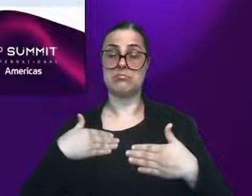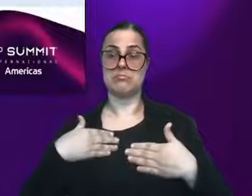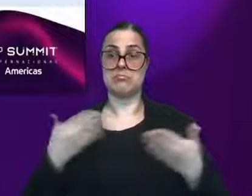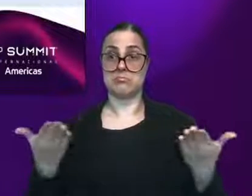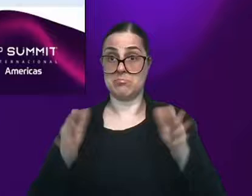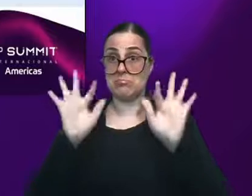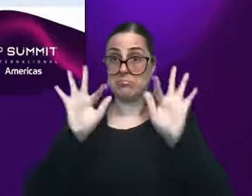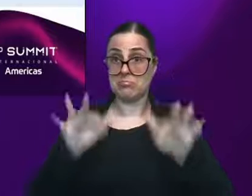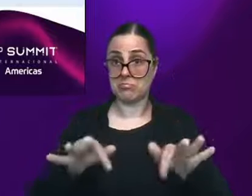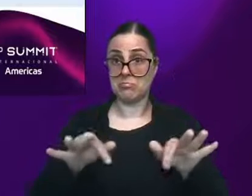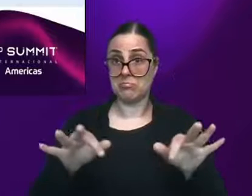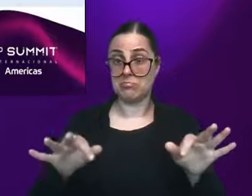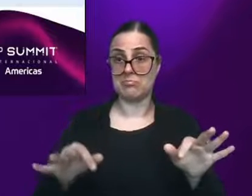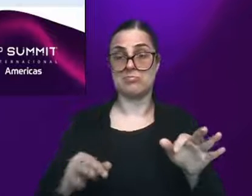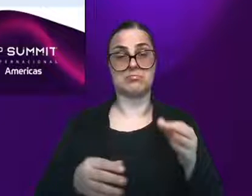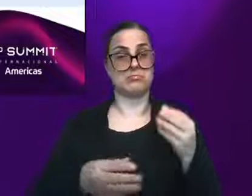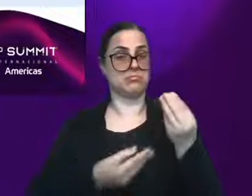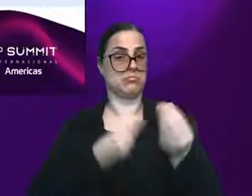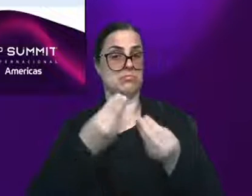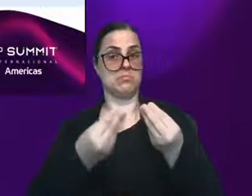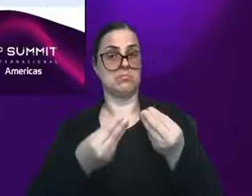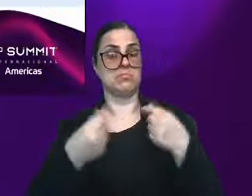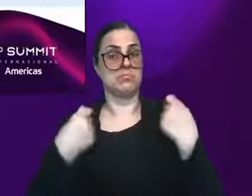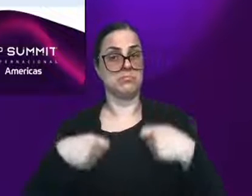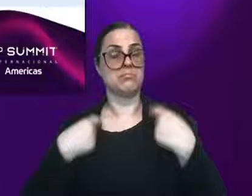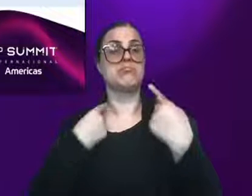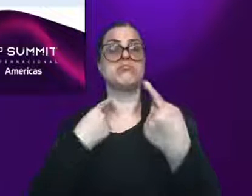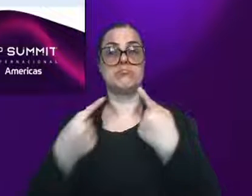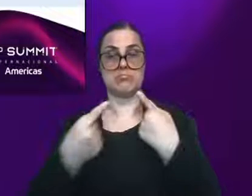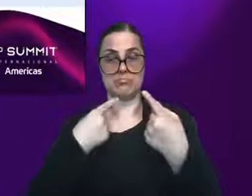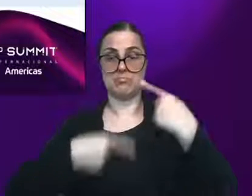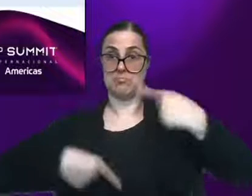que trazer para dentro dessa discussão a